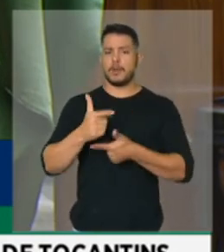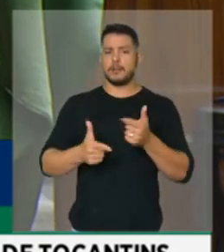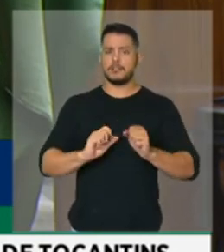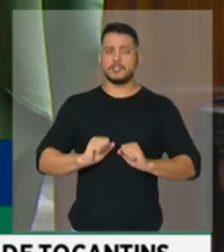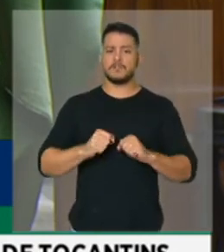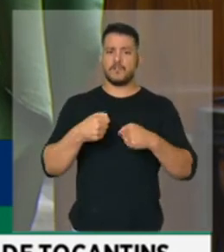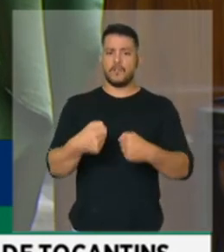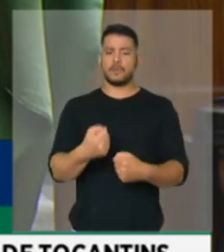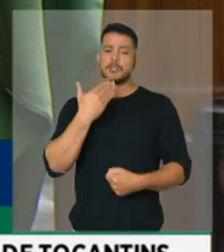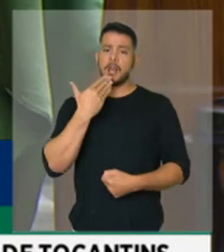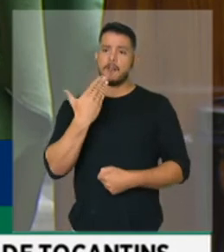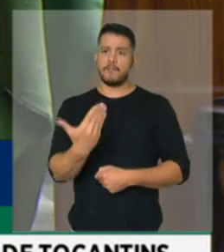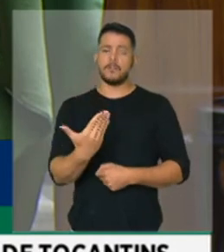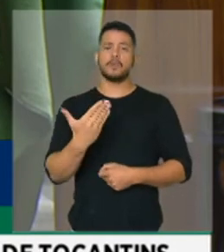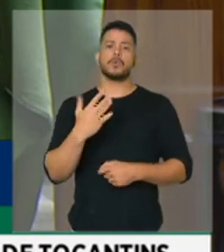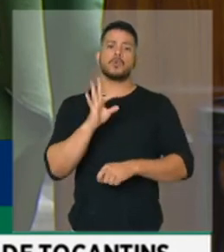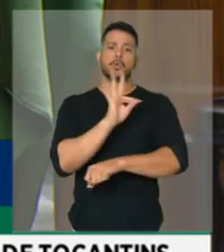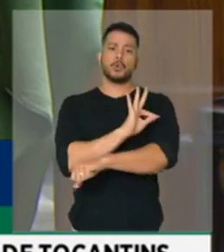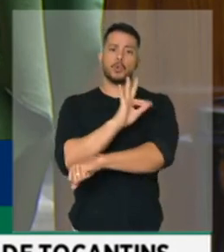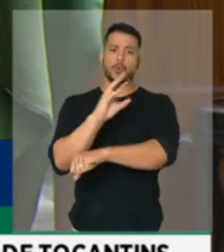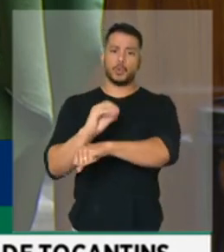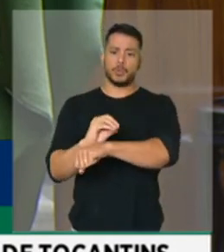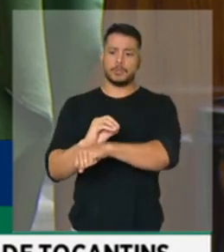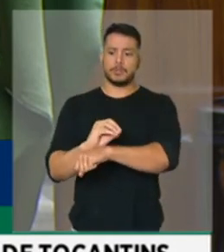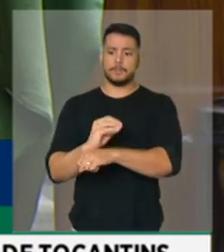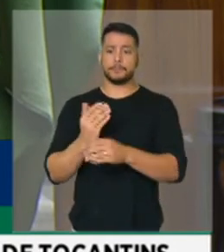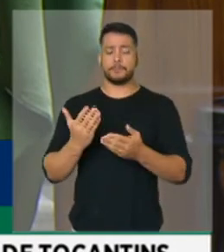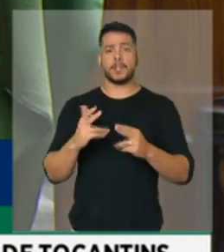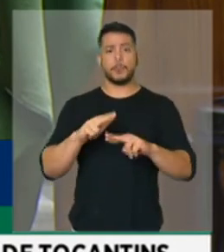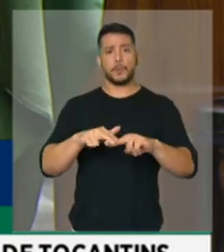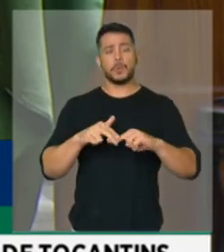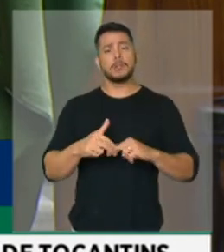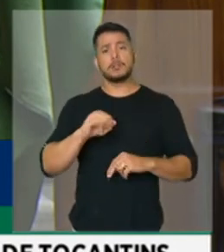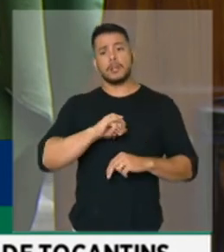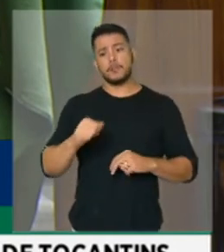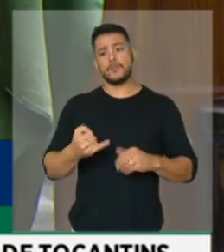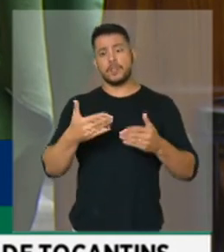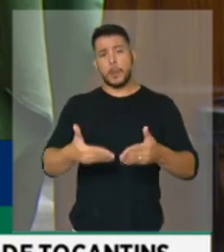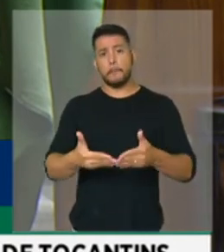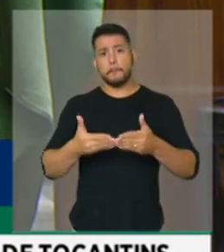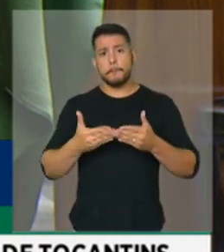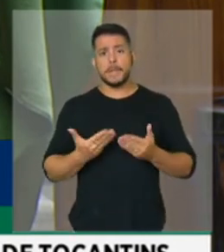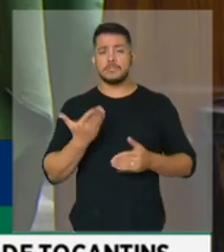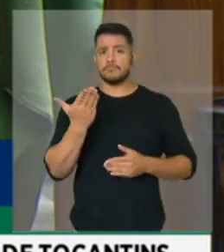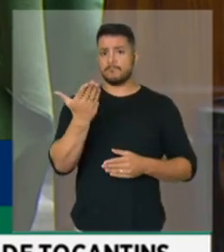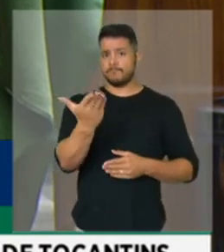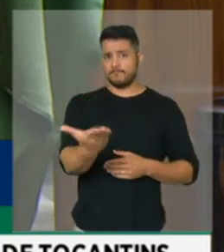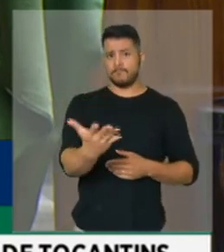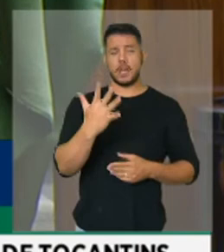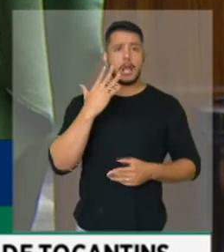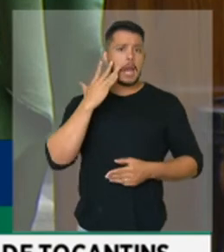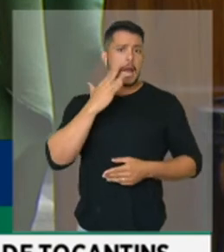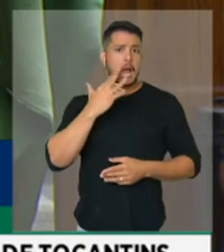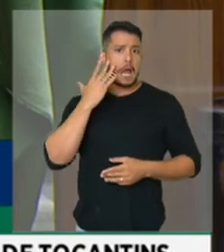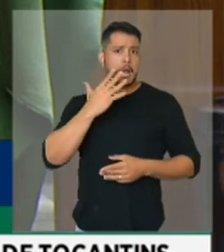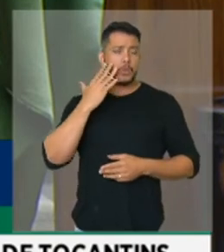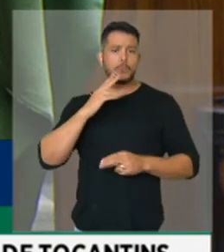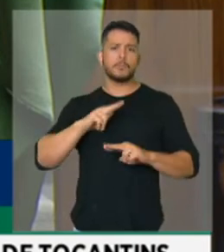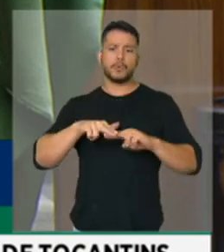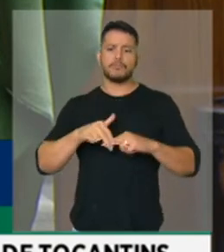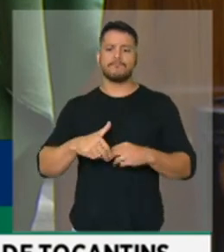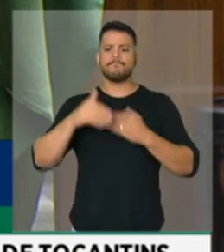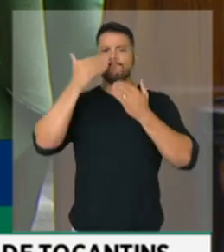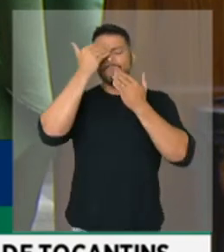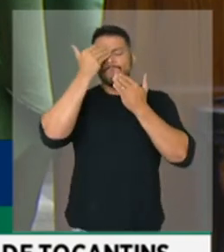forma, presidente Arthur Lira, a você eu me dirijo para agradecer, meu irmão, porque quem sabe pedir, eu sei que eu te amolei por